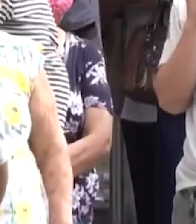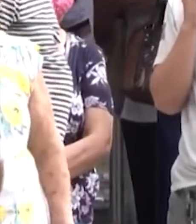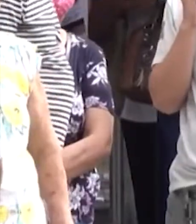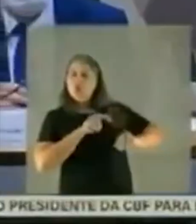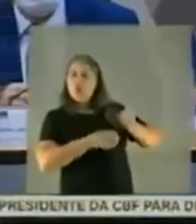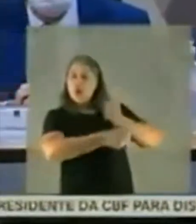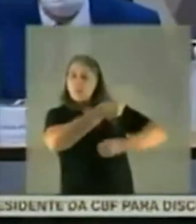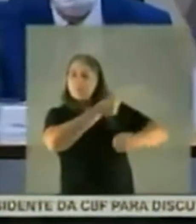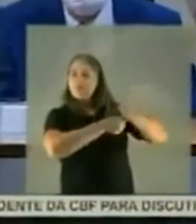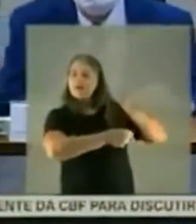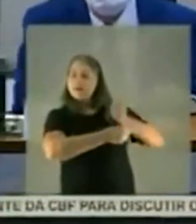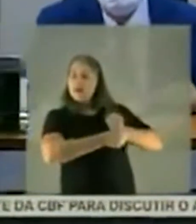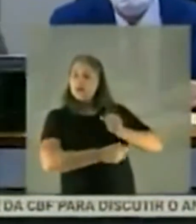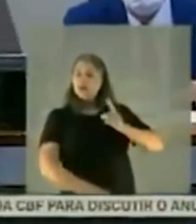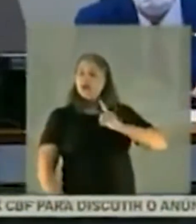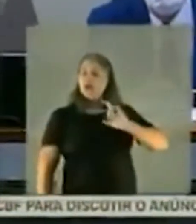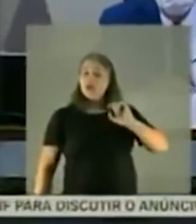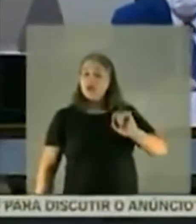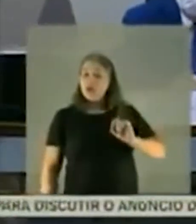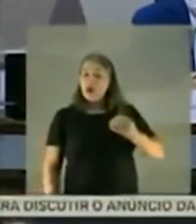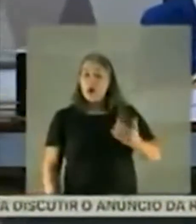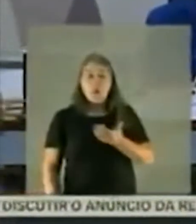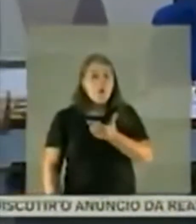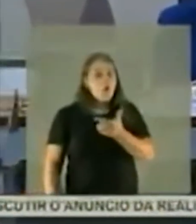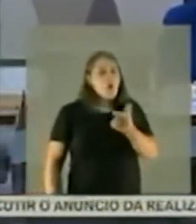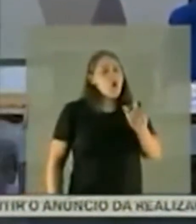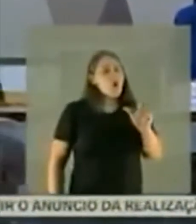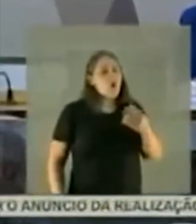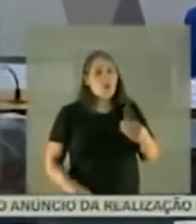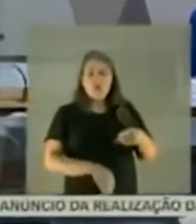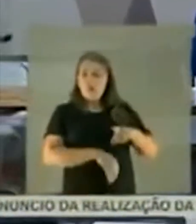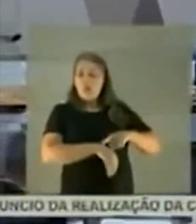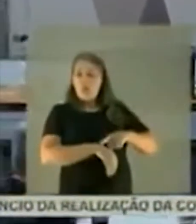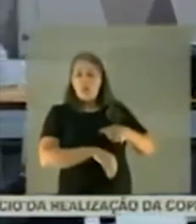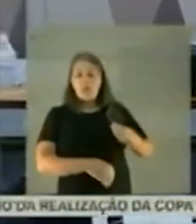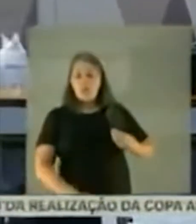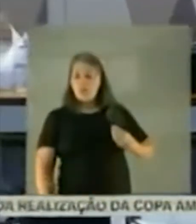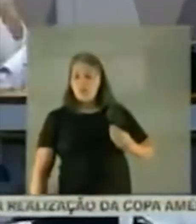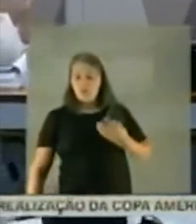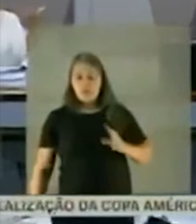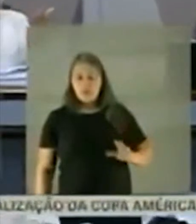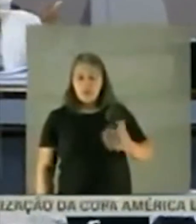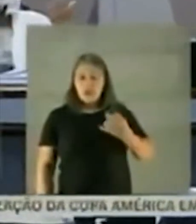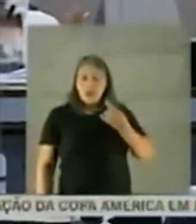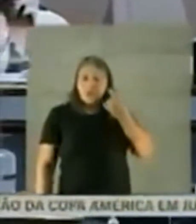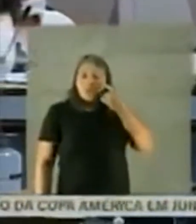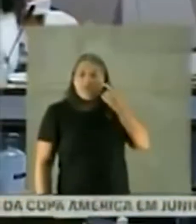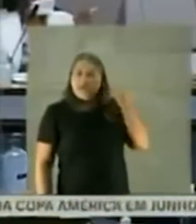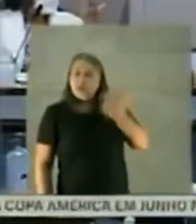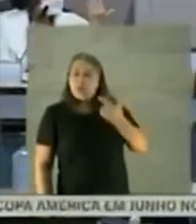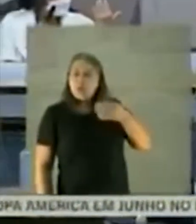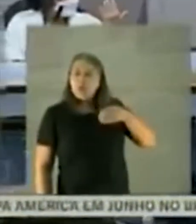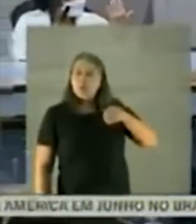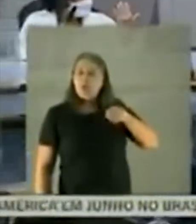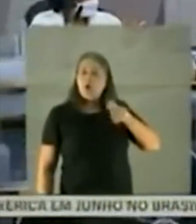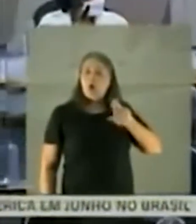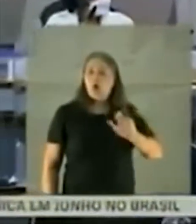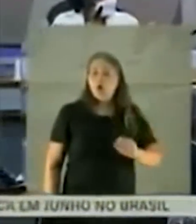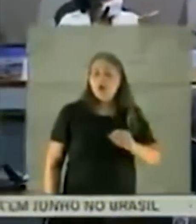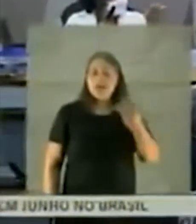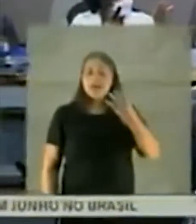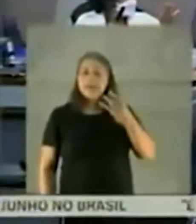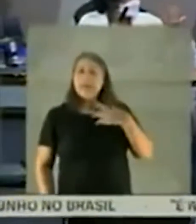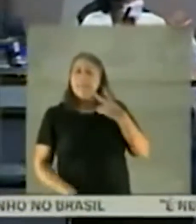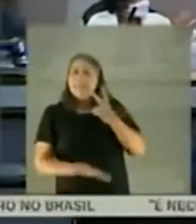imunização geral. Nós tínhamos uma realidade diferente. Nós imaginávamos que uma segunda onda, terceira onda, viriam com os mesmos vírus.